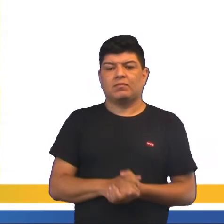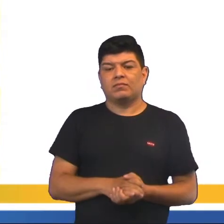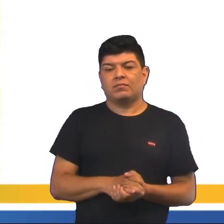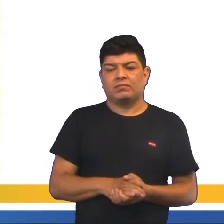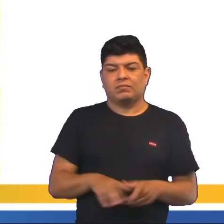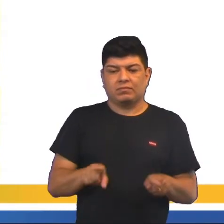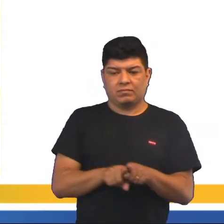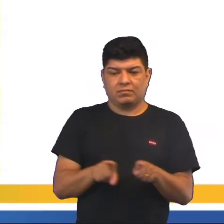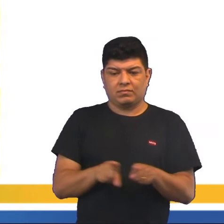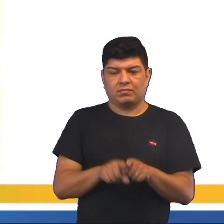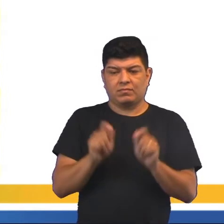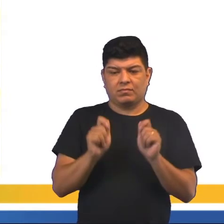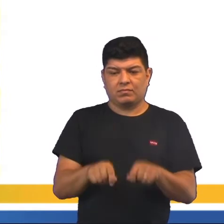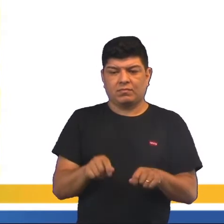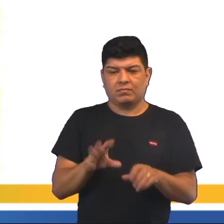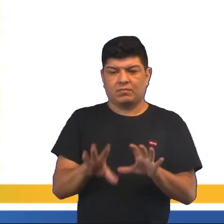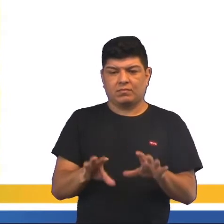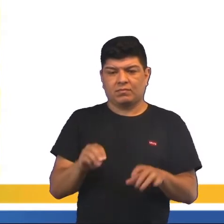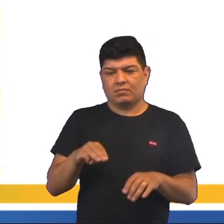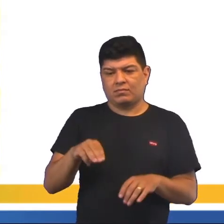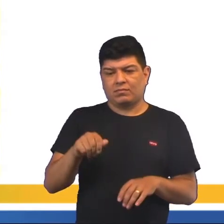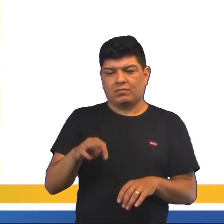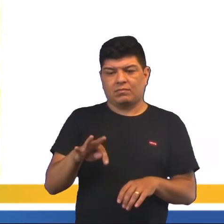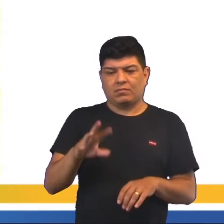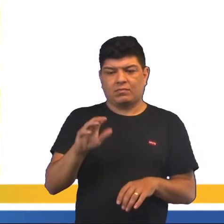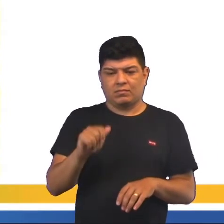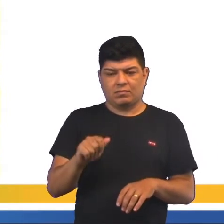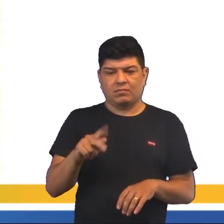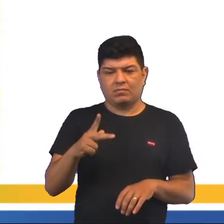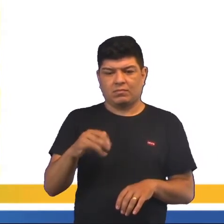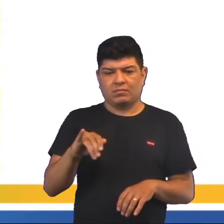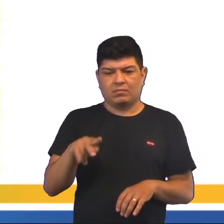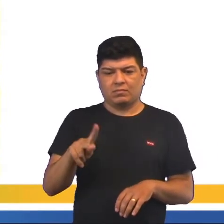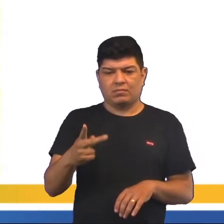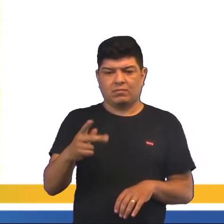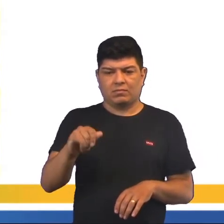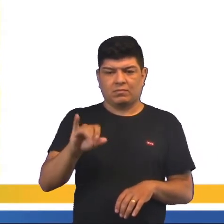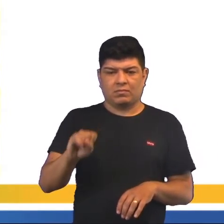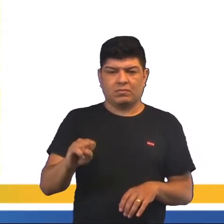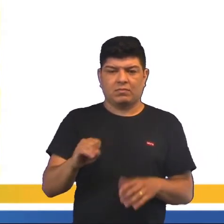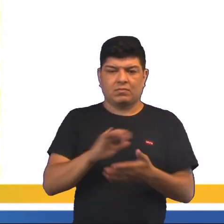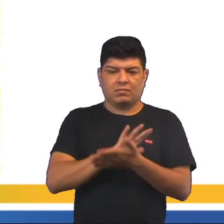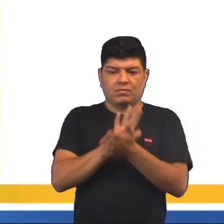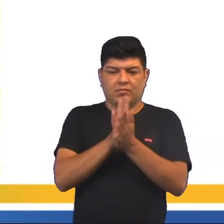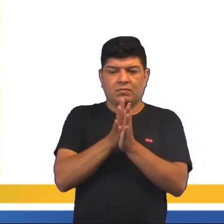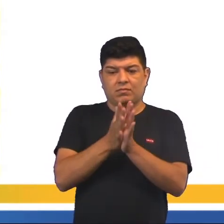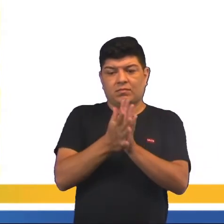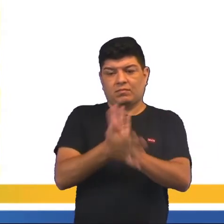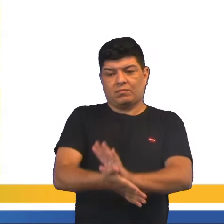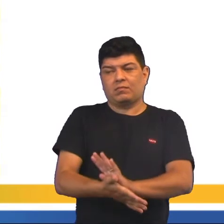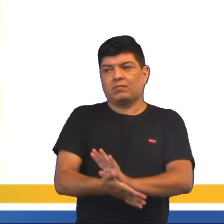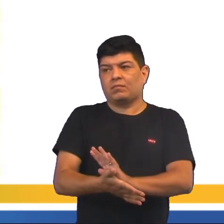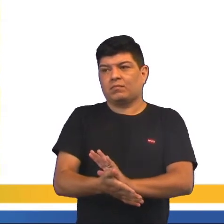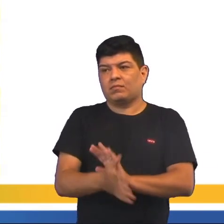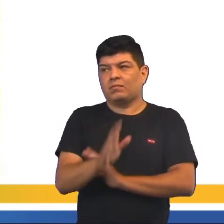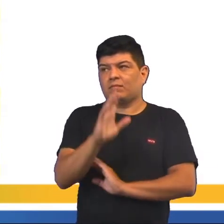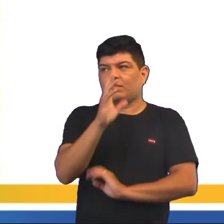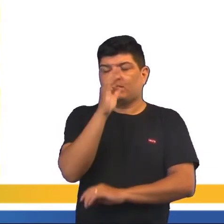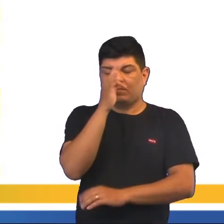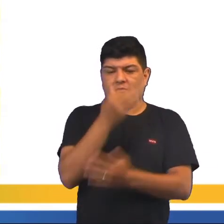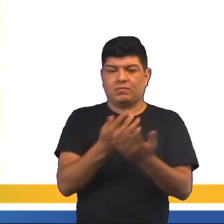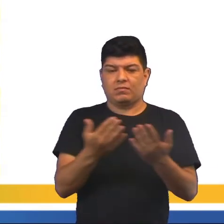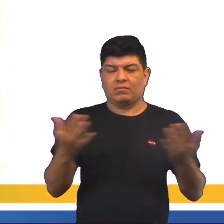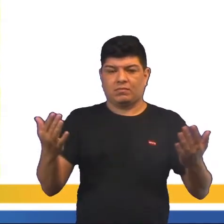acicofoliada. Também pode ser chamada de Mata dos Pinhais. A devastação dessa vegetação,